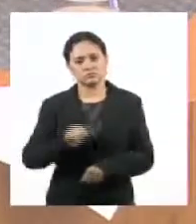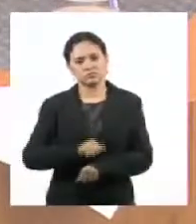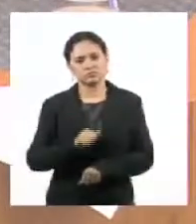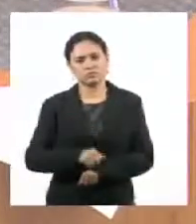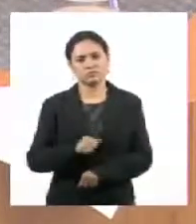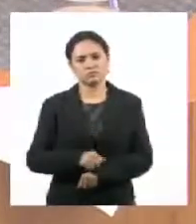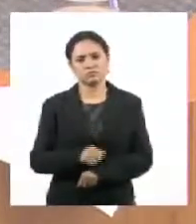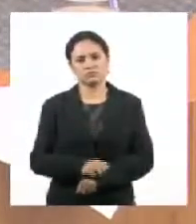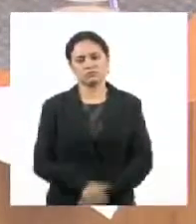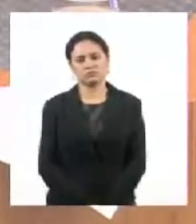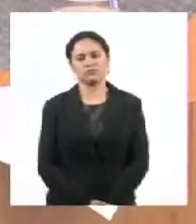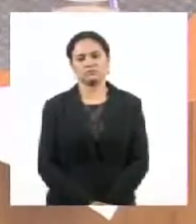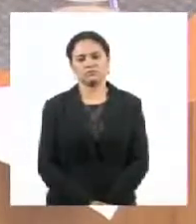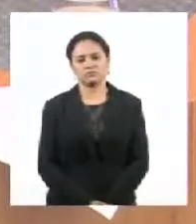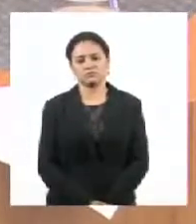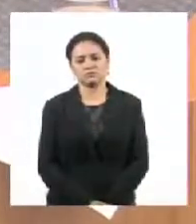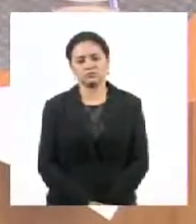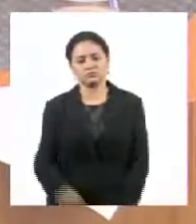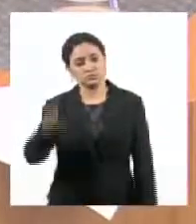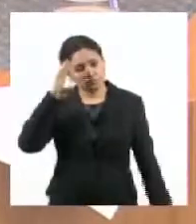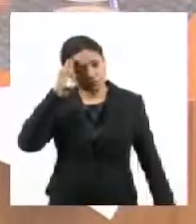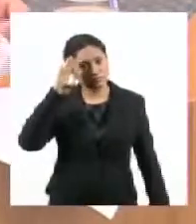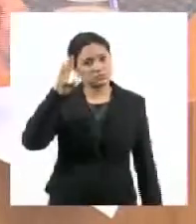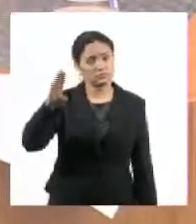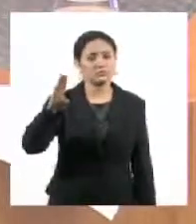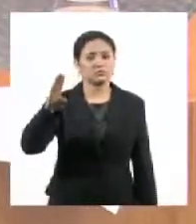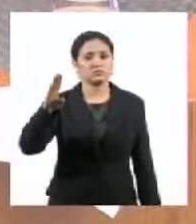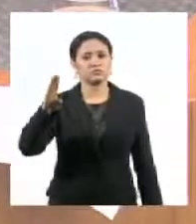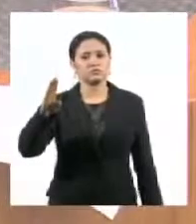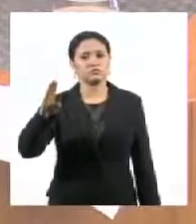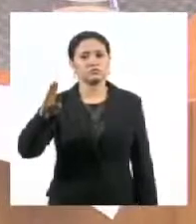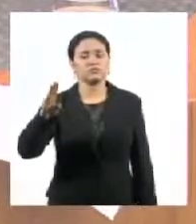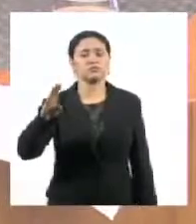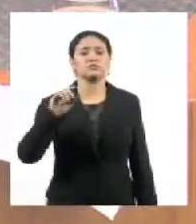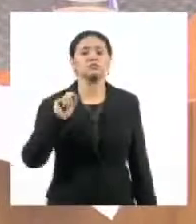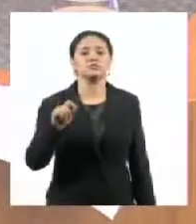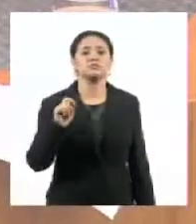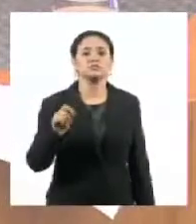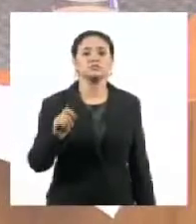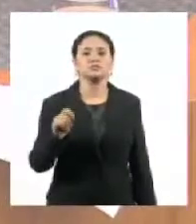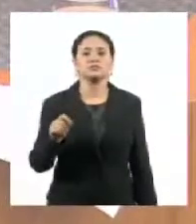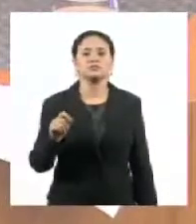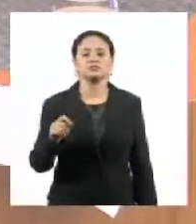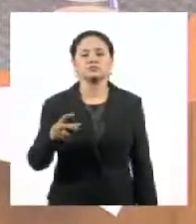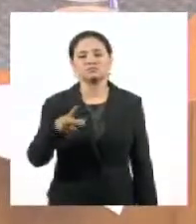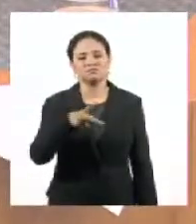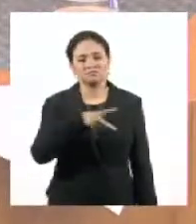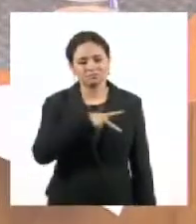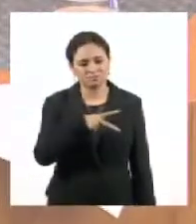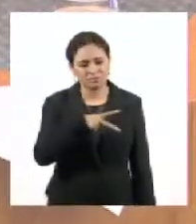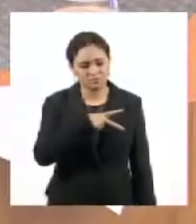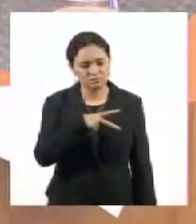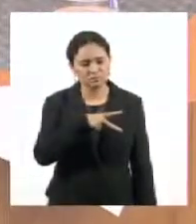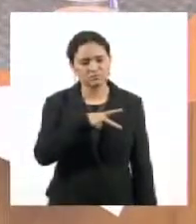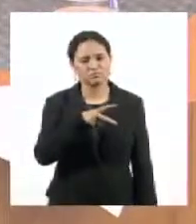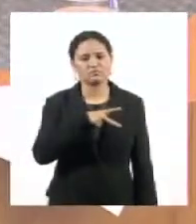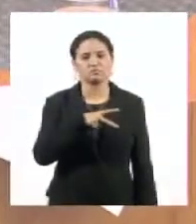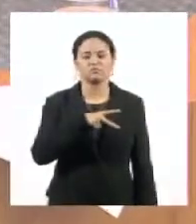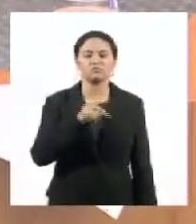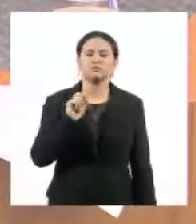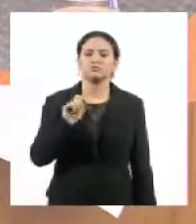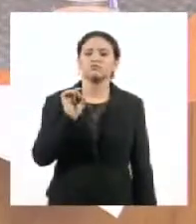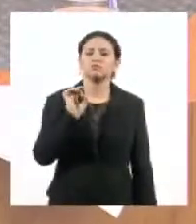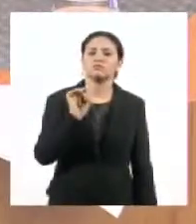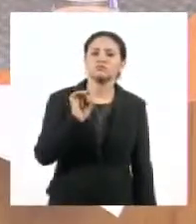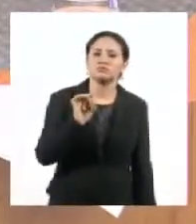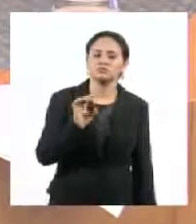Maranhão. E principalmente dessa municipalização, privatização, que somente